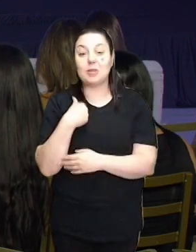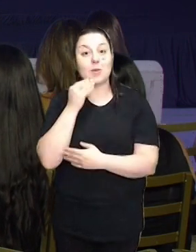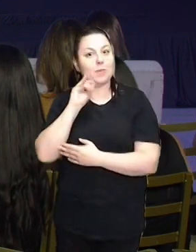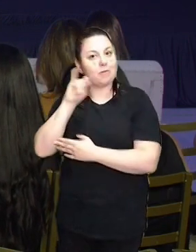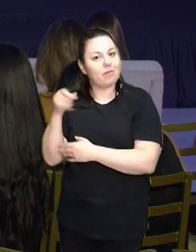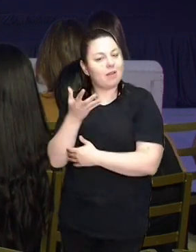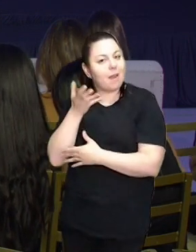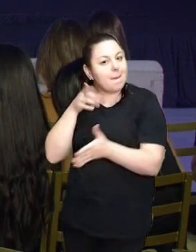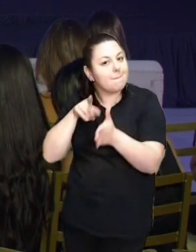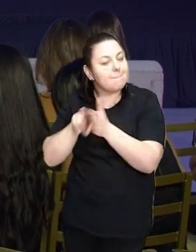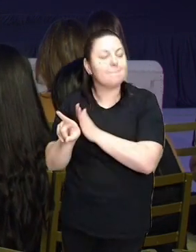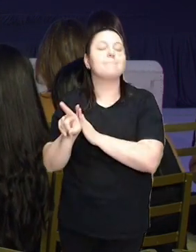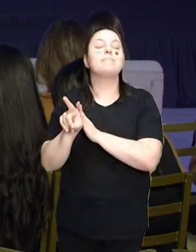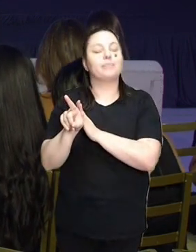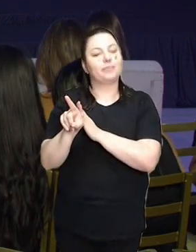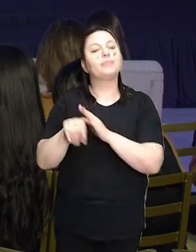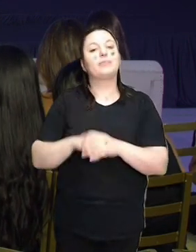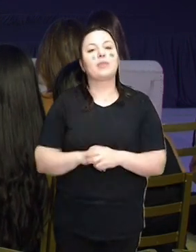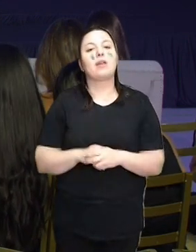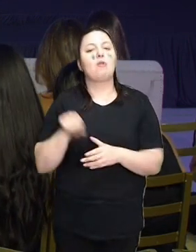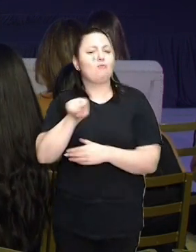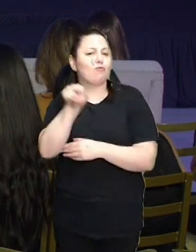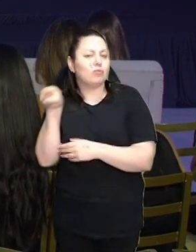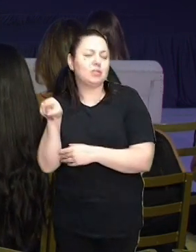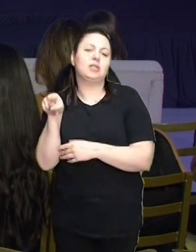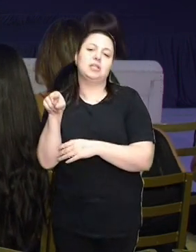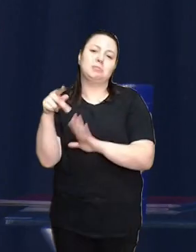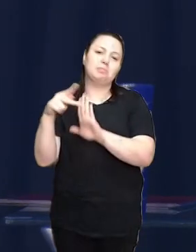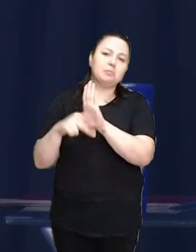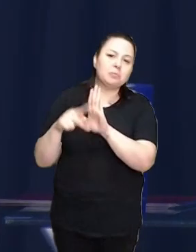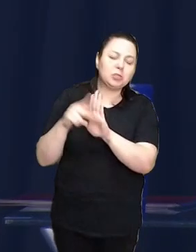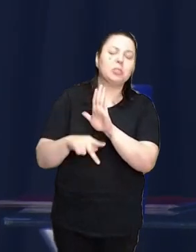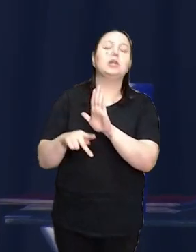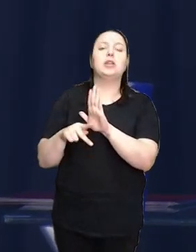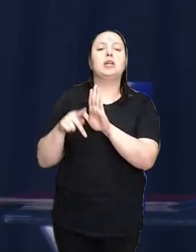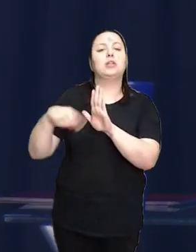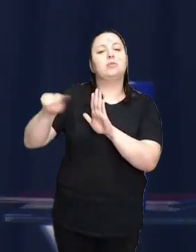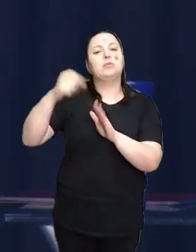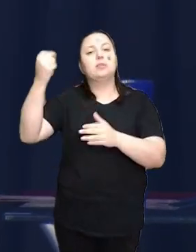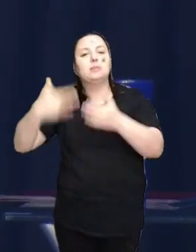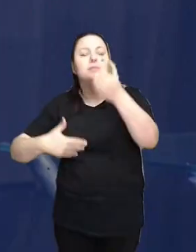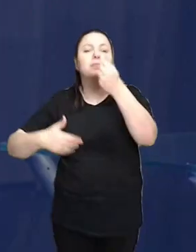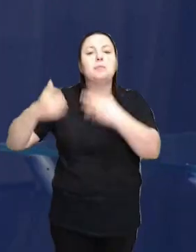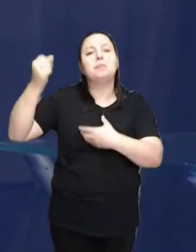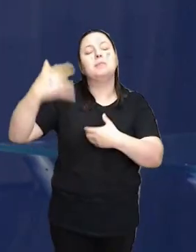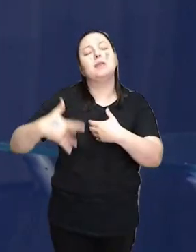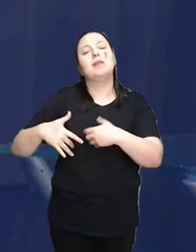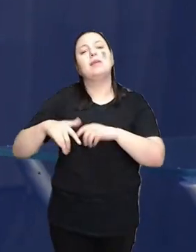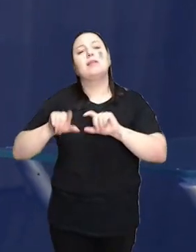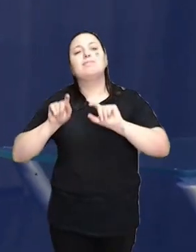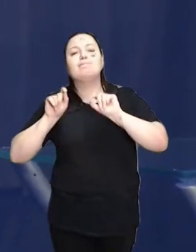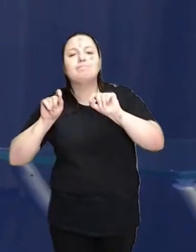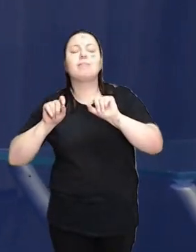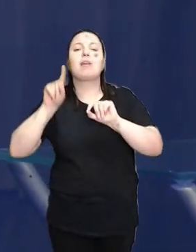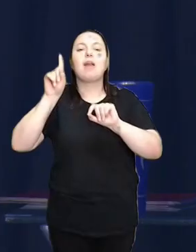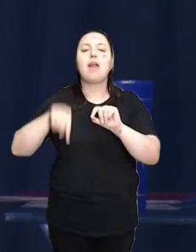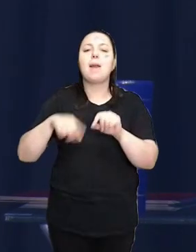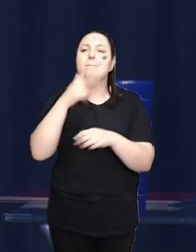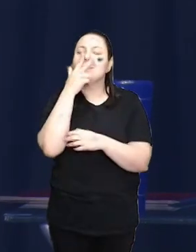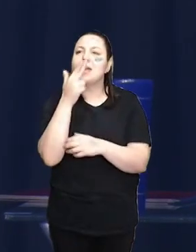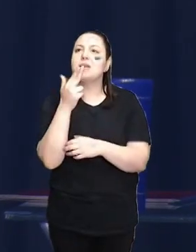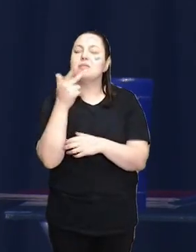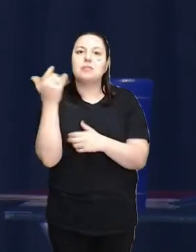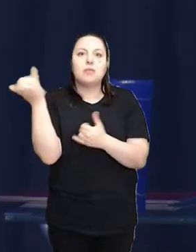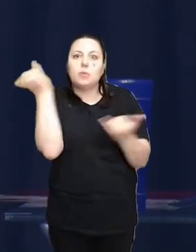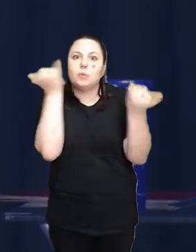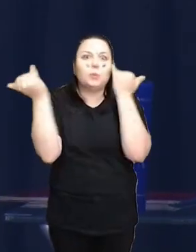questões que vocês falam e que a gente acompanha é esse fenômeno da infoxicação, né? Então, a gente tanta